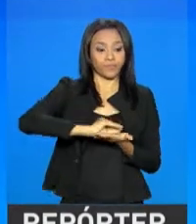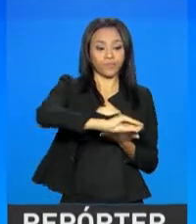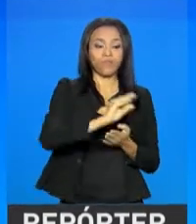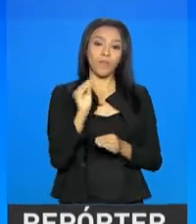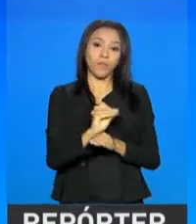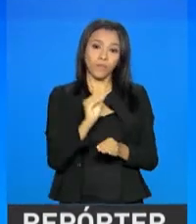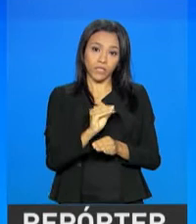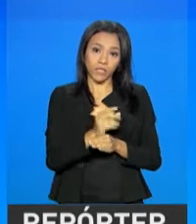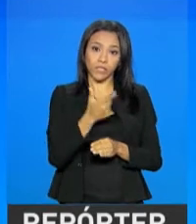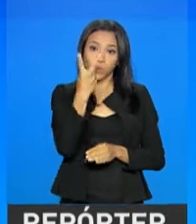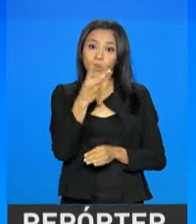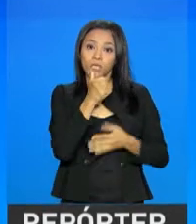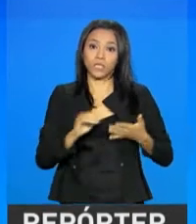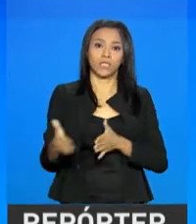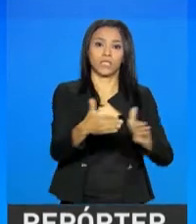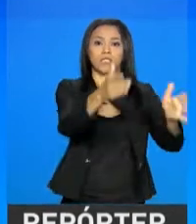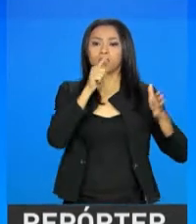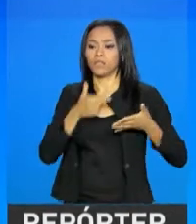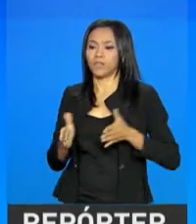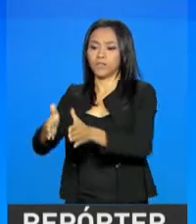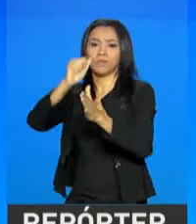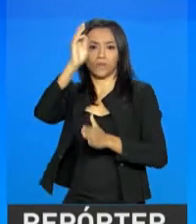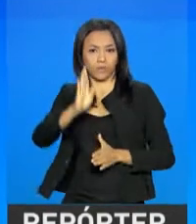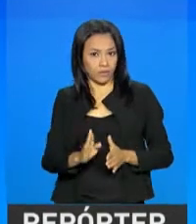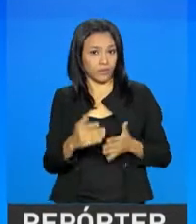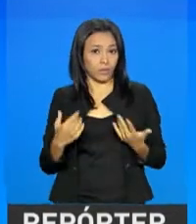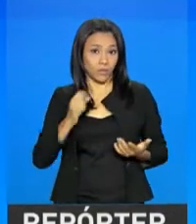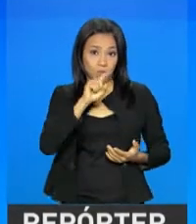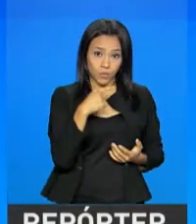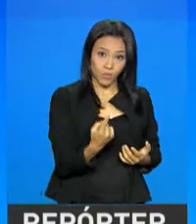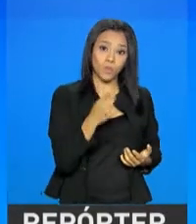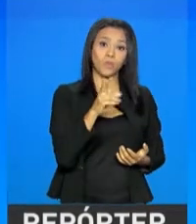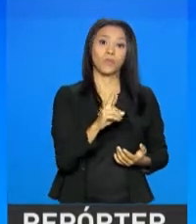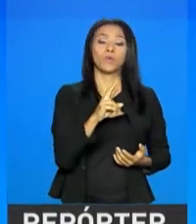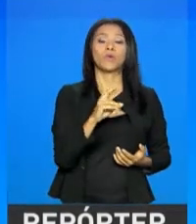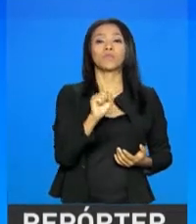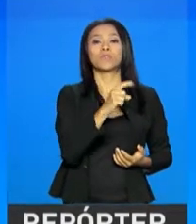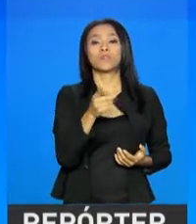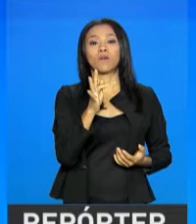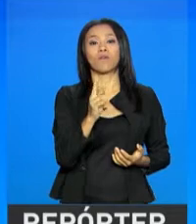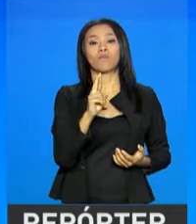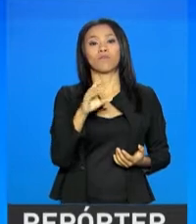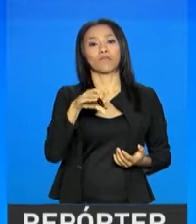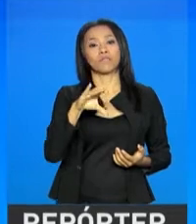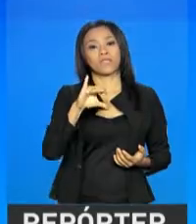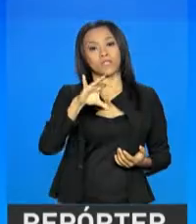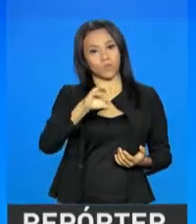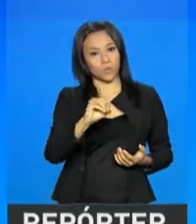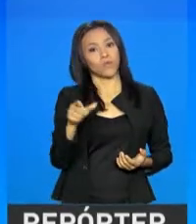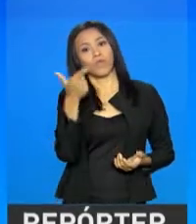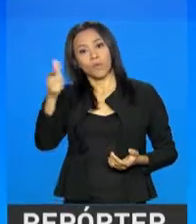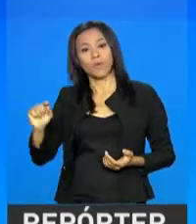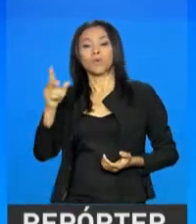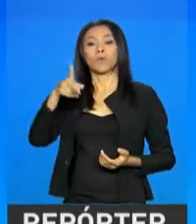bacias hidrográficas do brasil a do rio são francisco ea do rio parnaíba